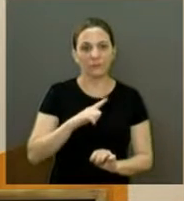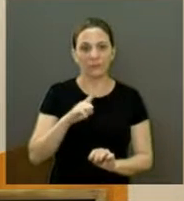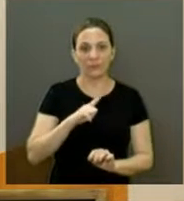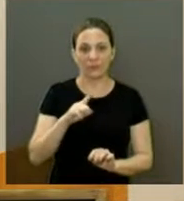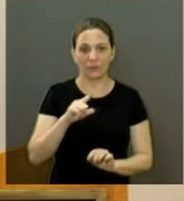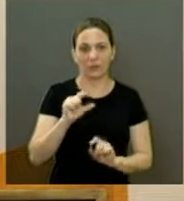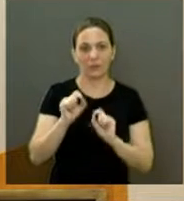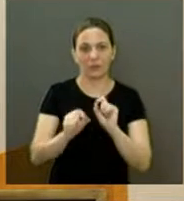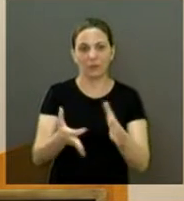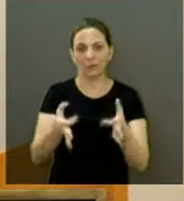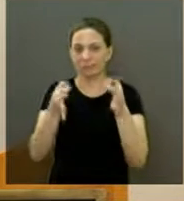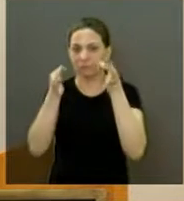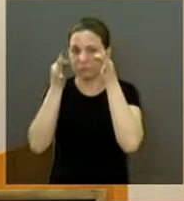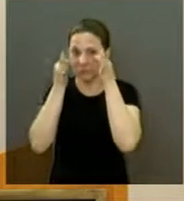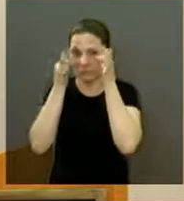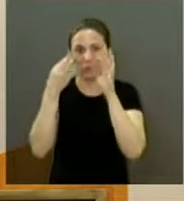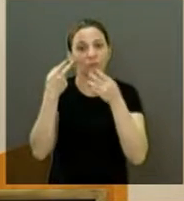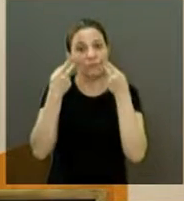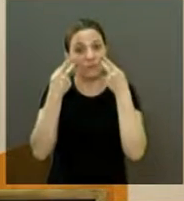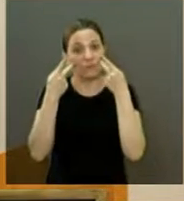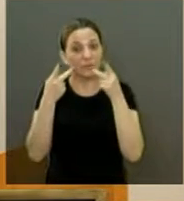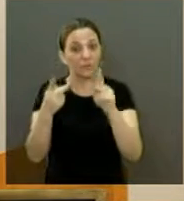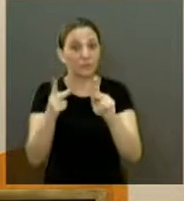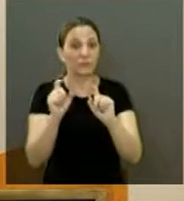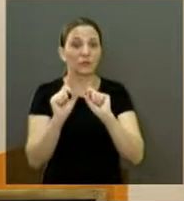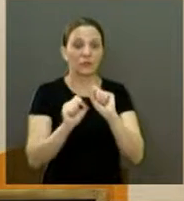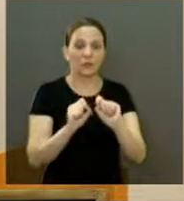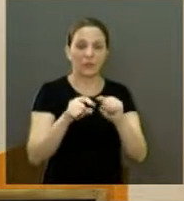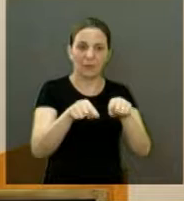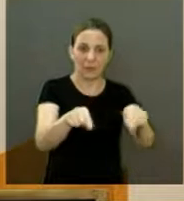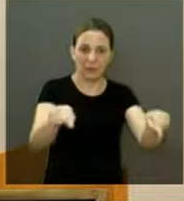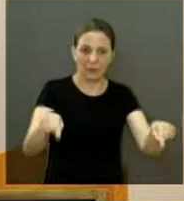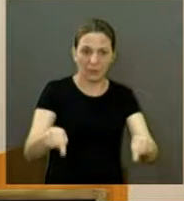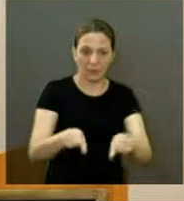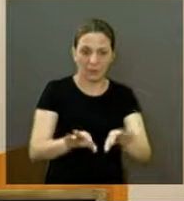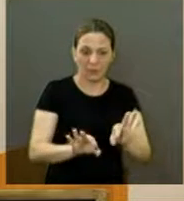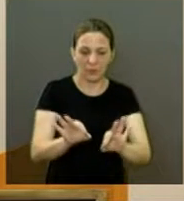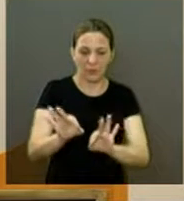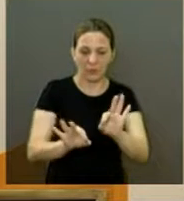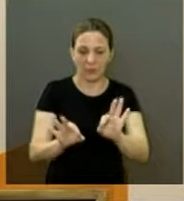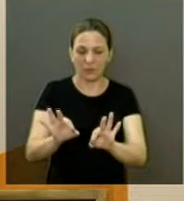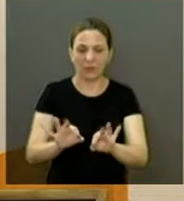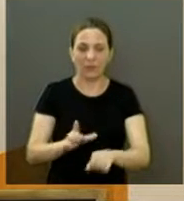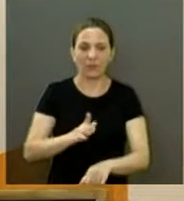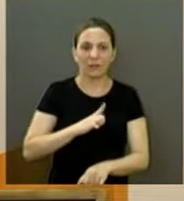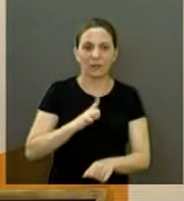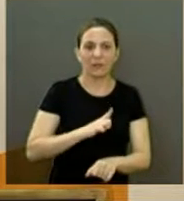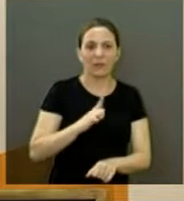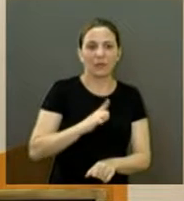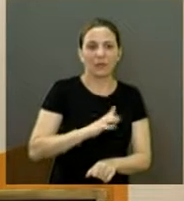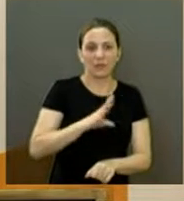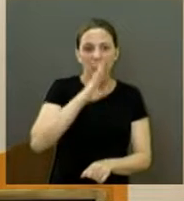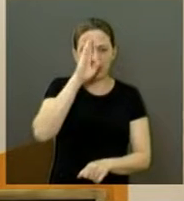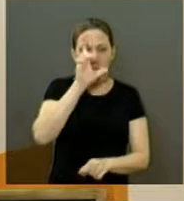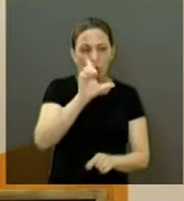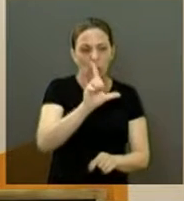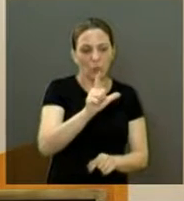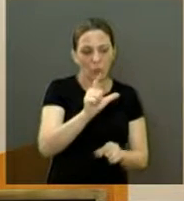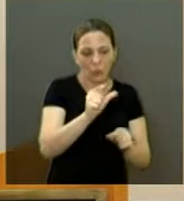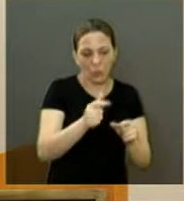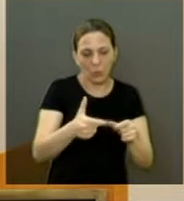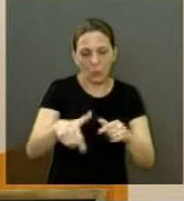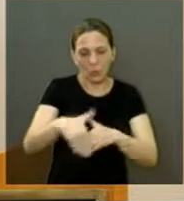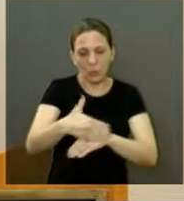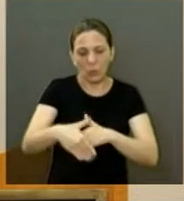chamou muita atenção dos visitantes a maquete apresentando alguns principais pontos da cidade como na rua